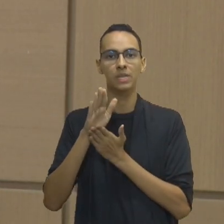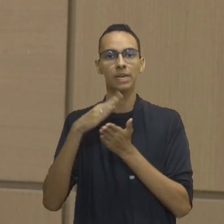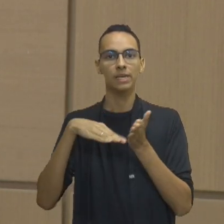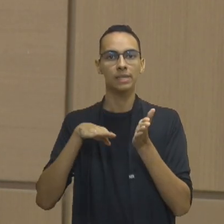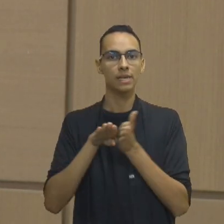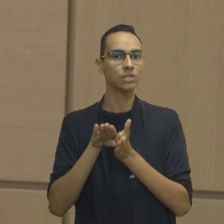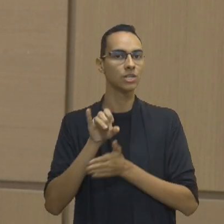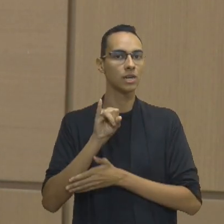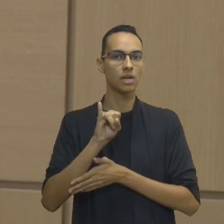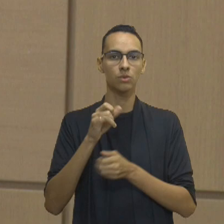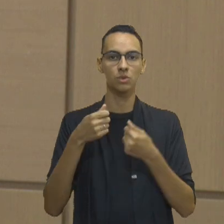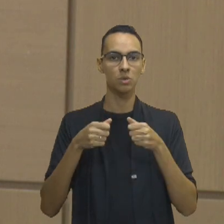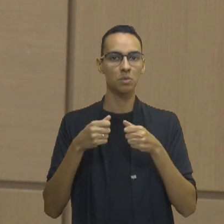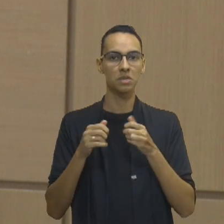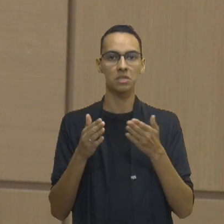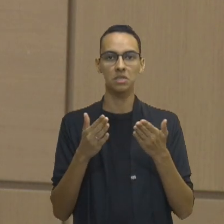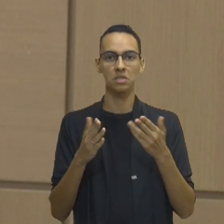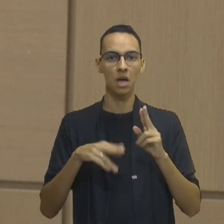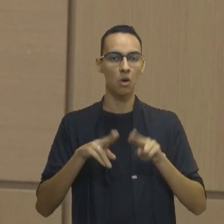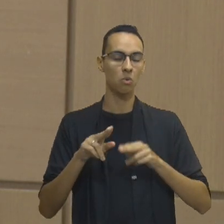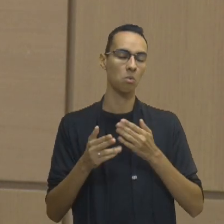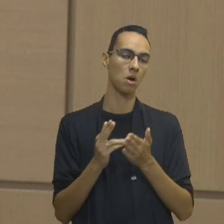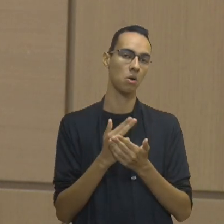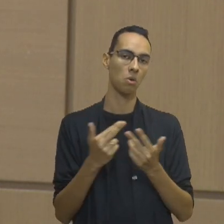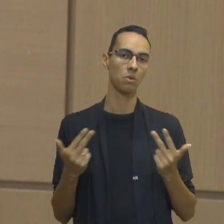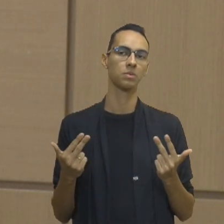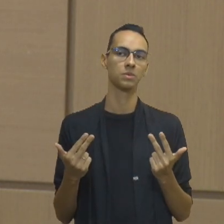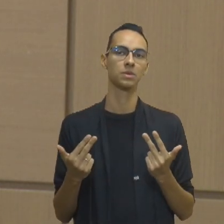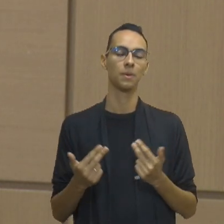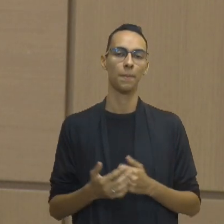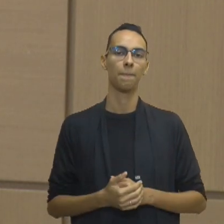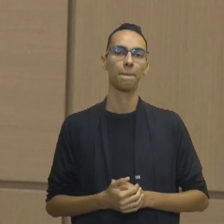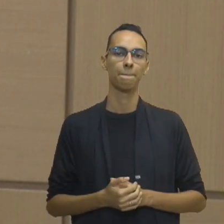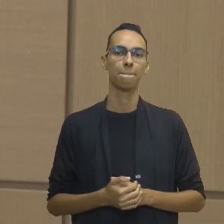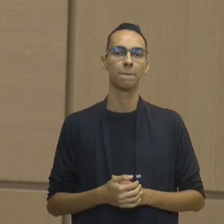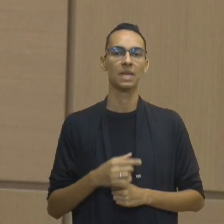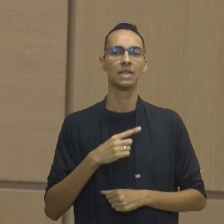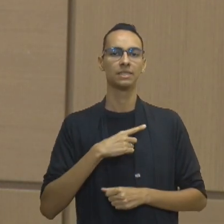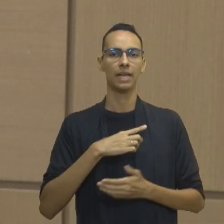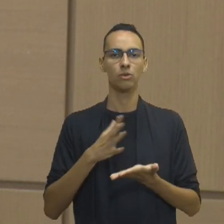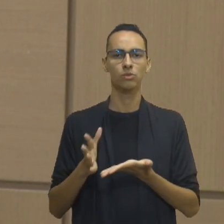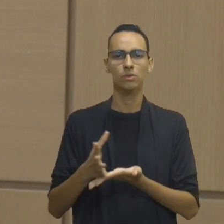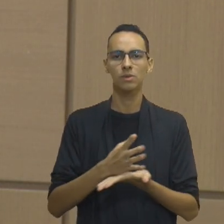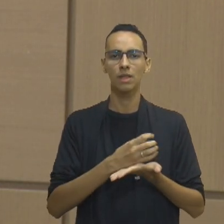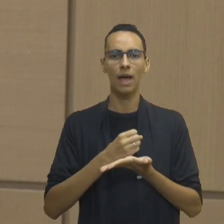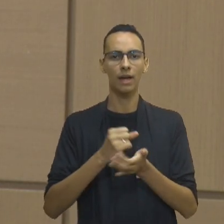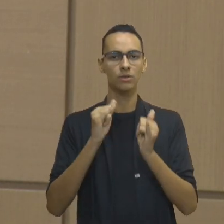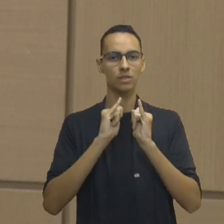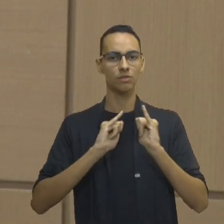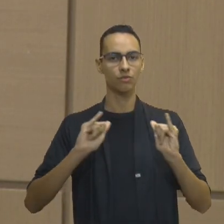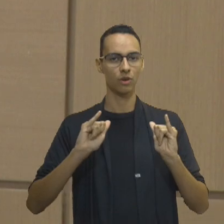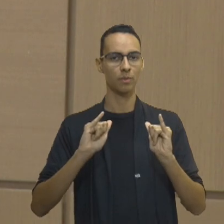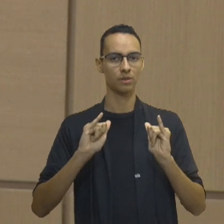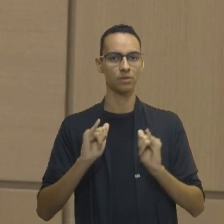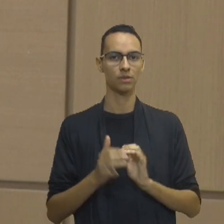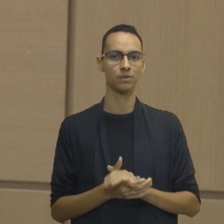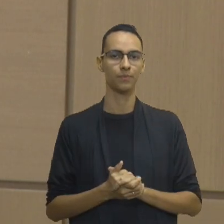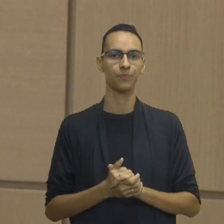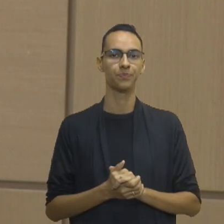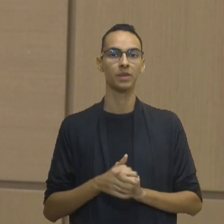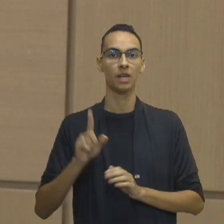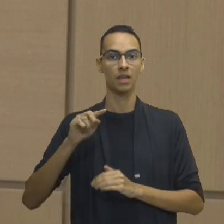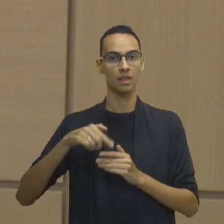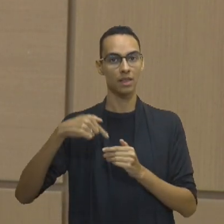caso seja necessário, com os dados e as informações. Na